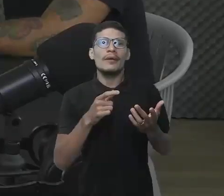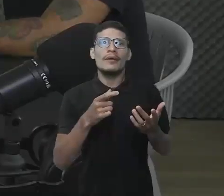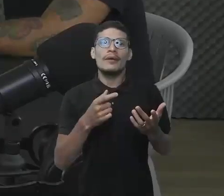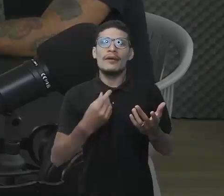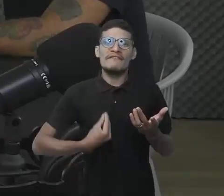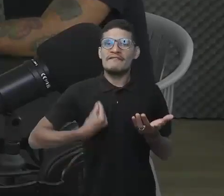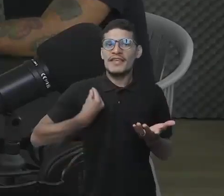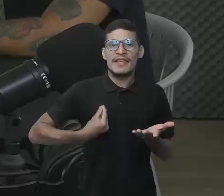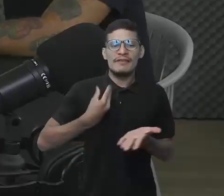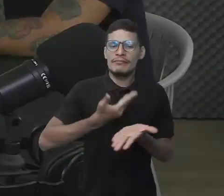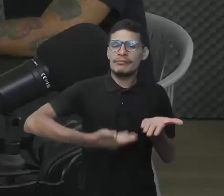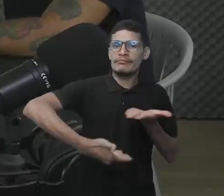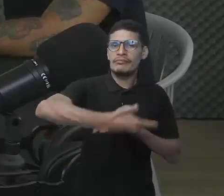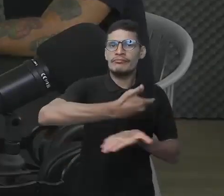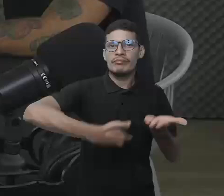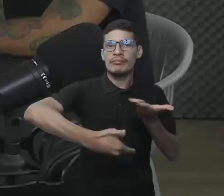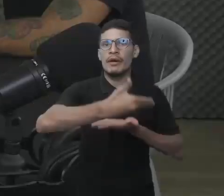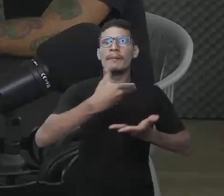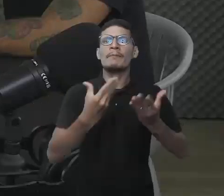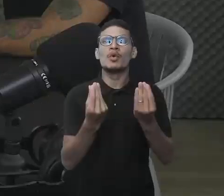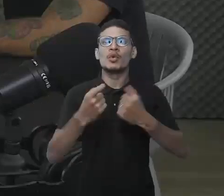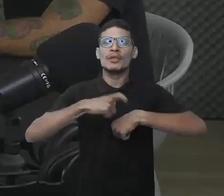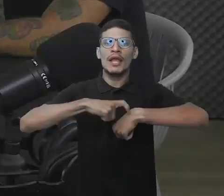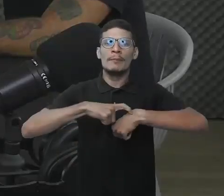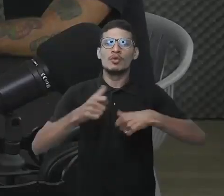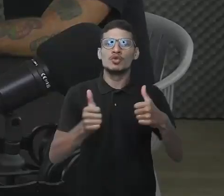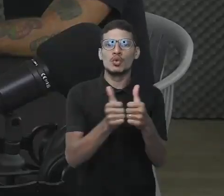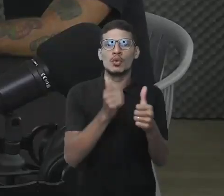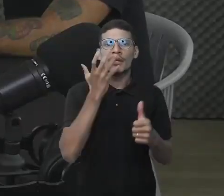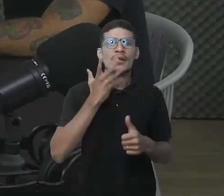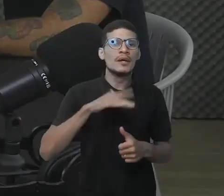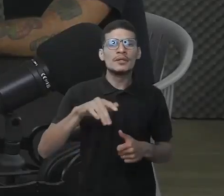muito tempo com as crianças, conseguem observar diferenças.